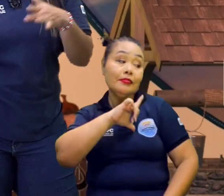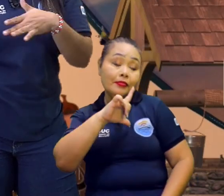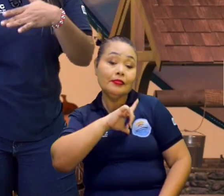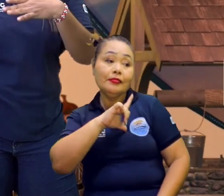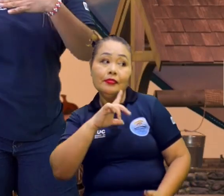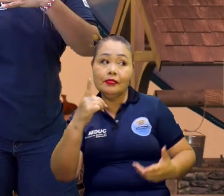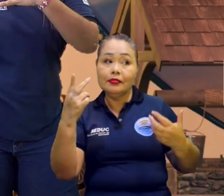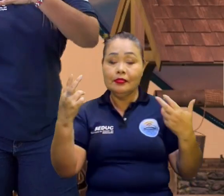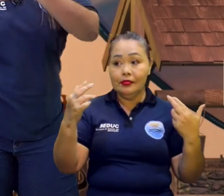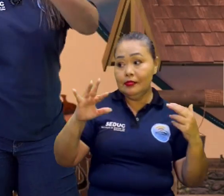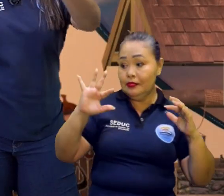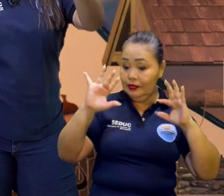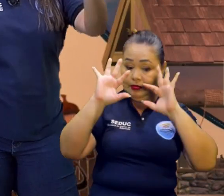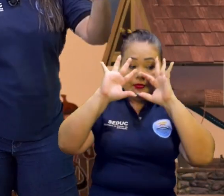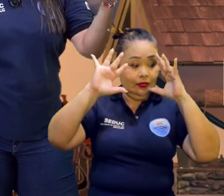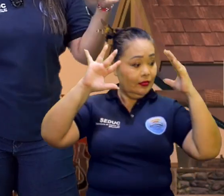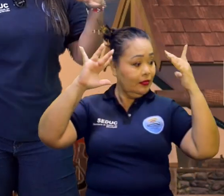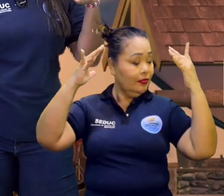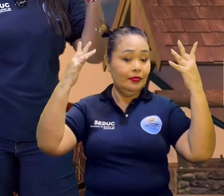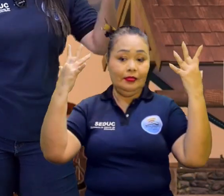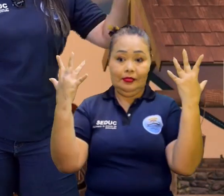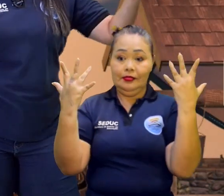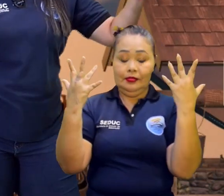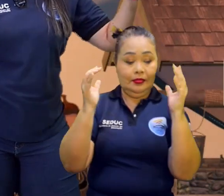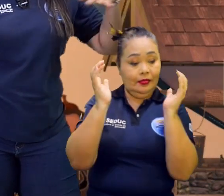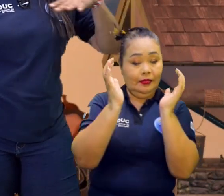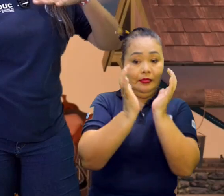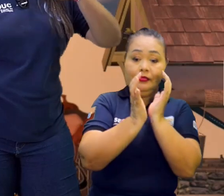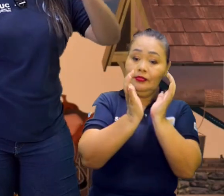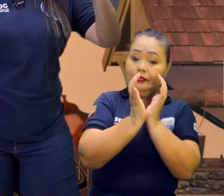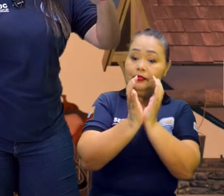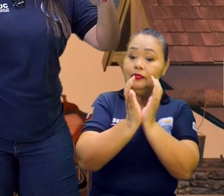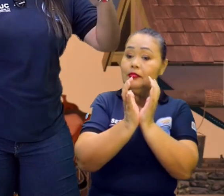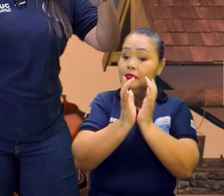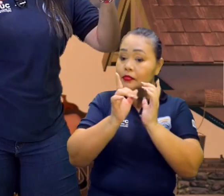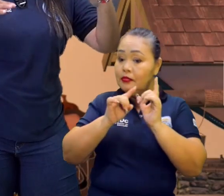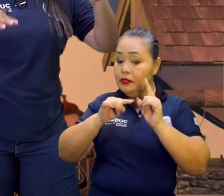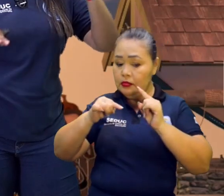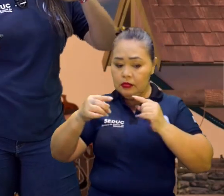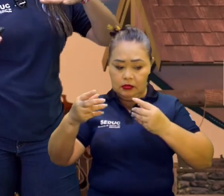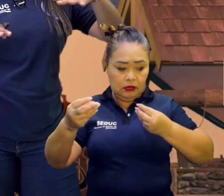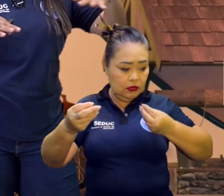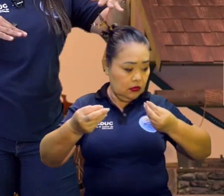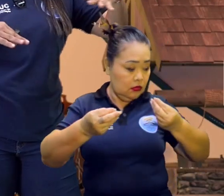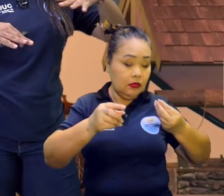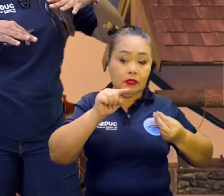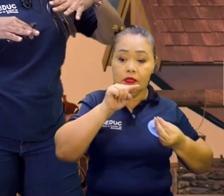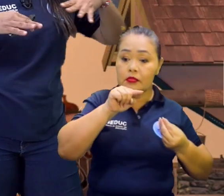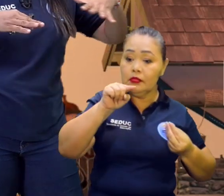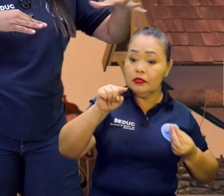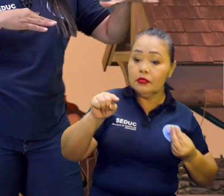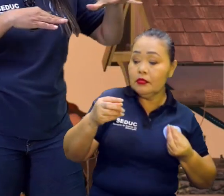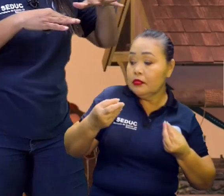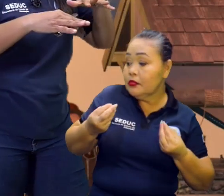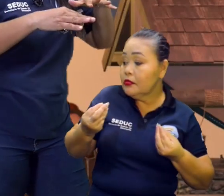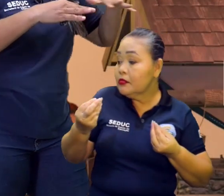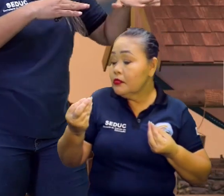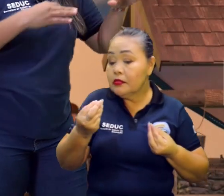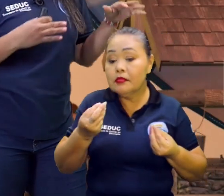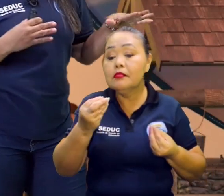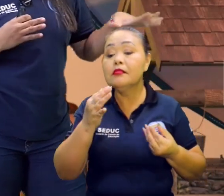autossustenta, porque as espécies ali, elas vão interagindo e cada um vai concedendo, fornecendo aquilo que